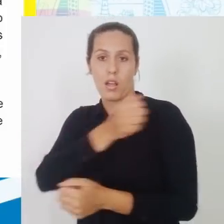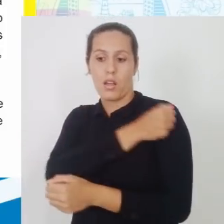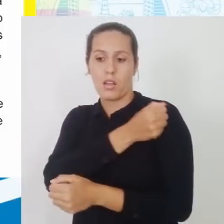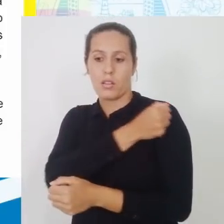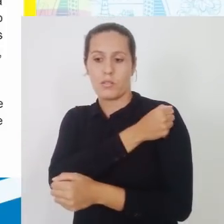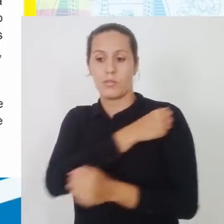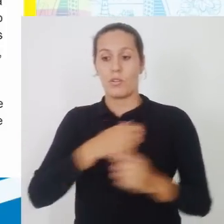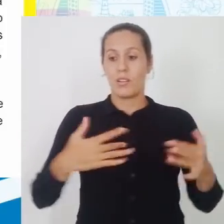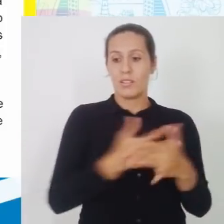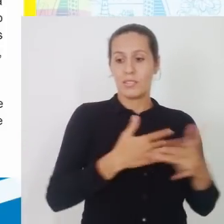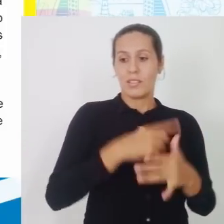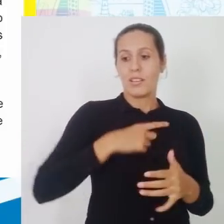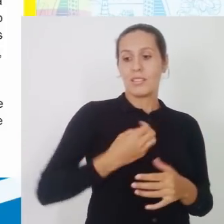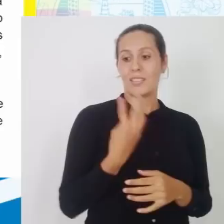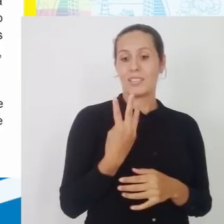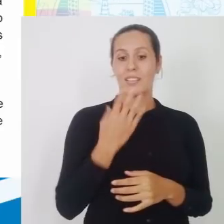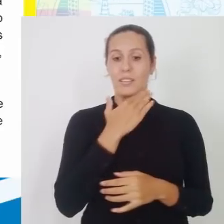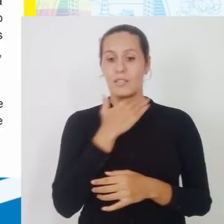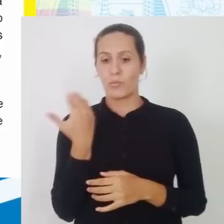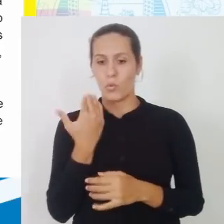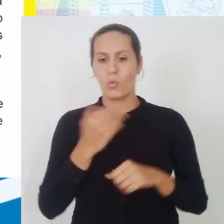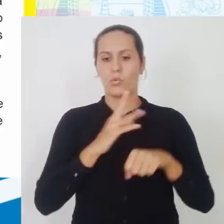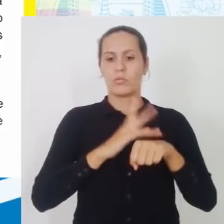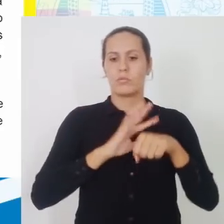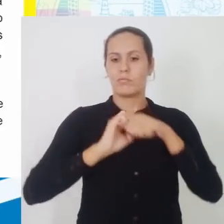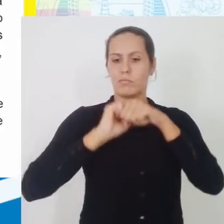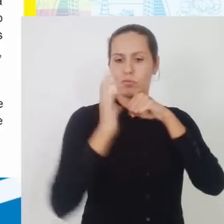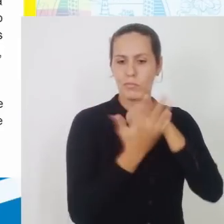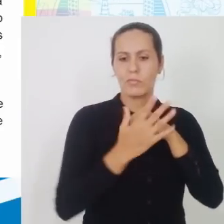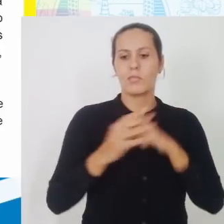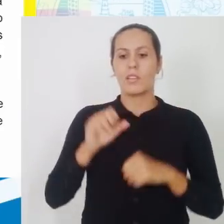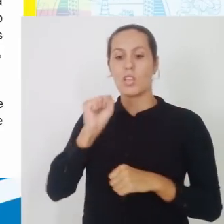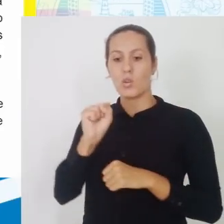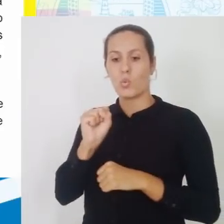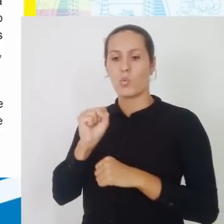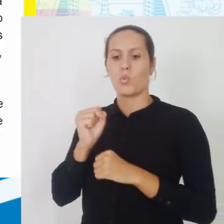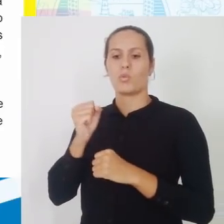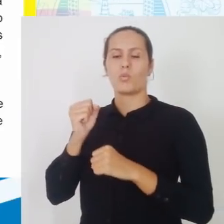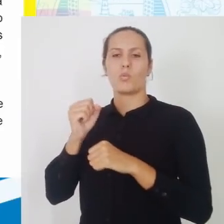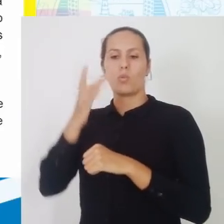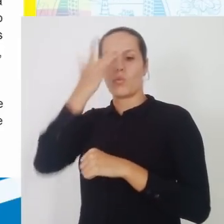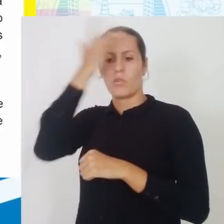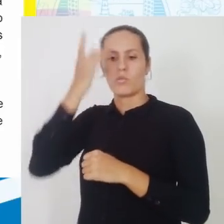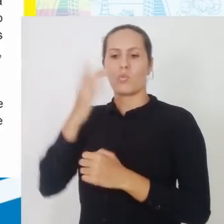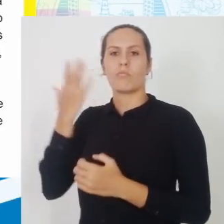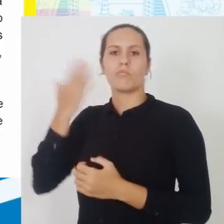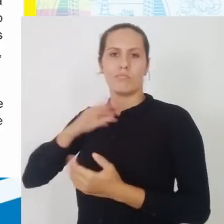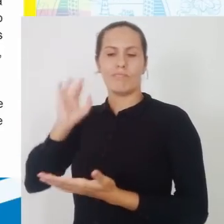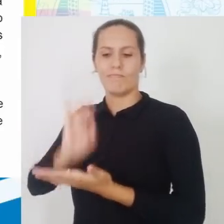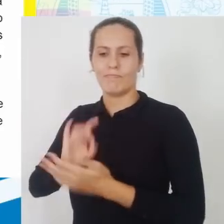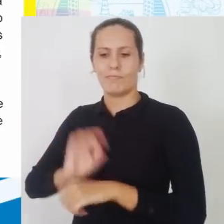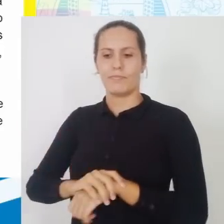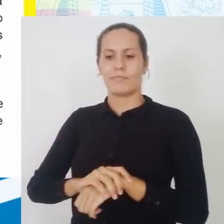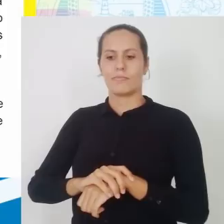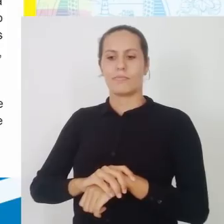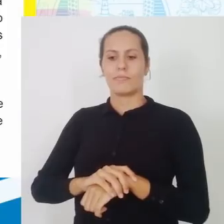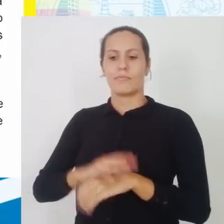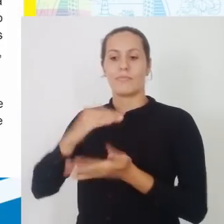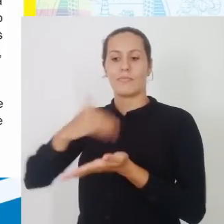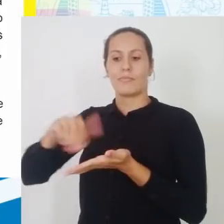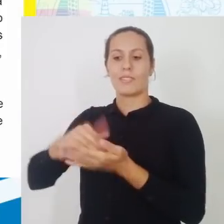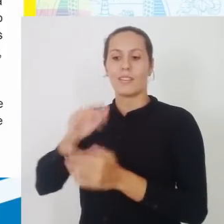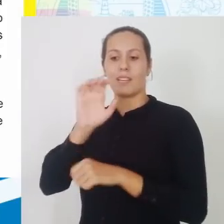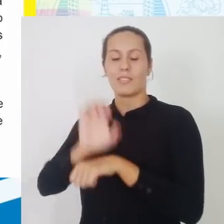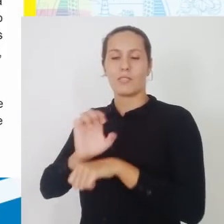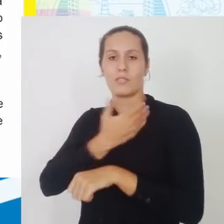Saúde. Por Pedro Lins, TV Globo. As escolas municipais de Goiânia, no Grande Recife, serão higienizadas na